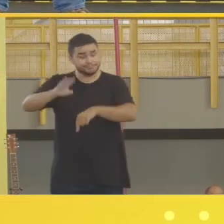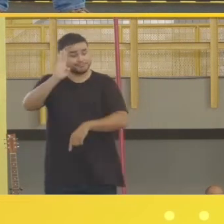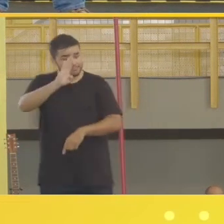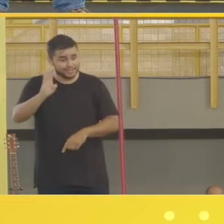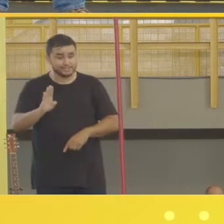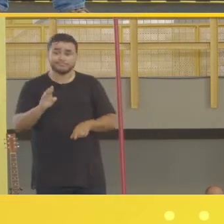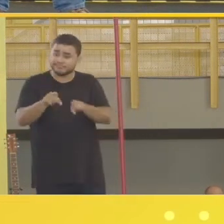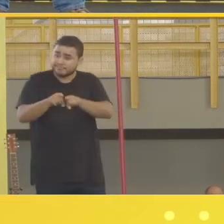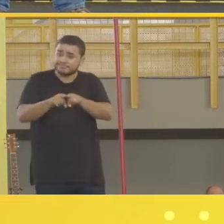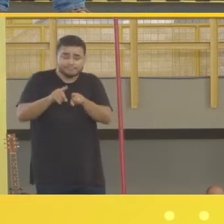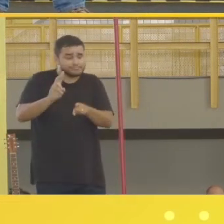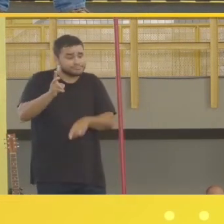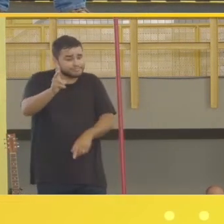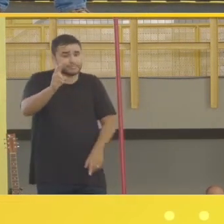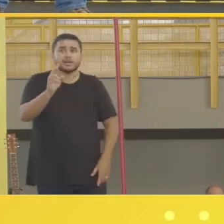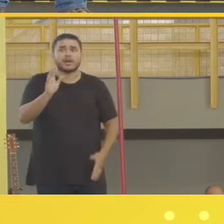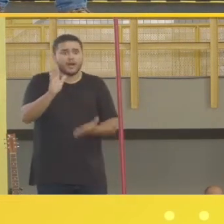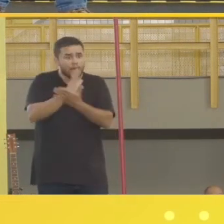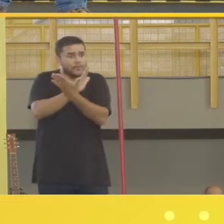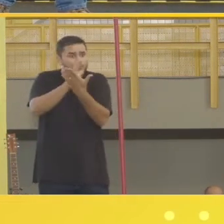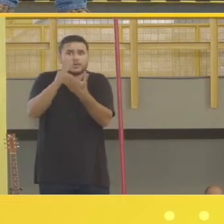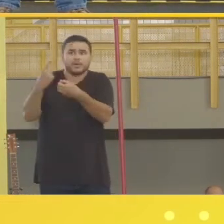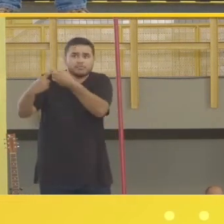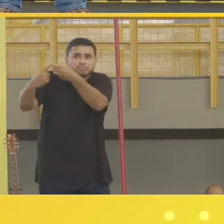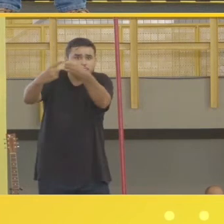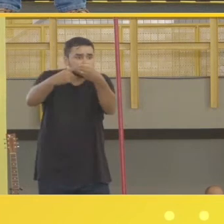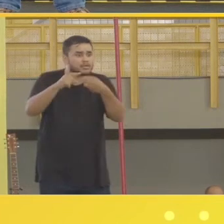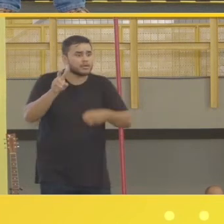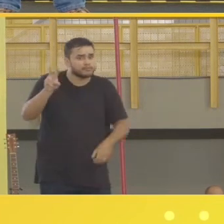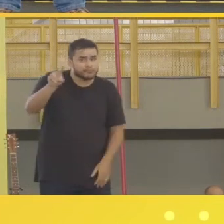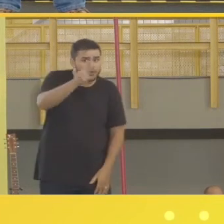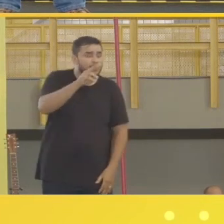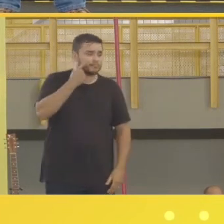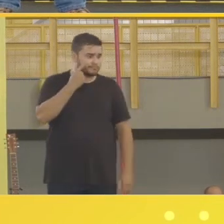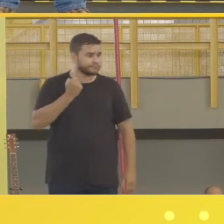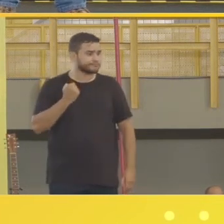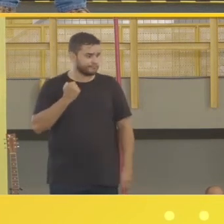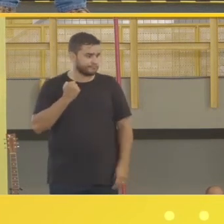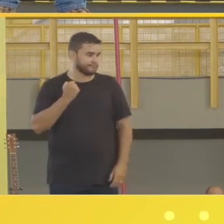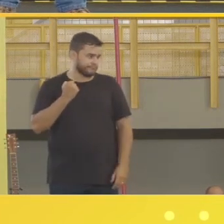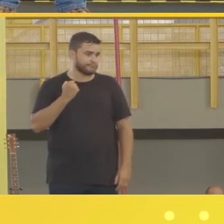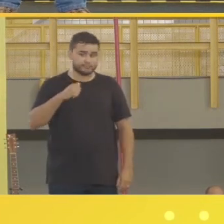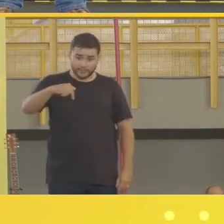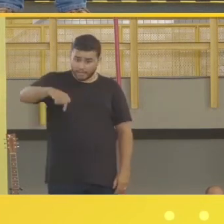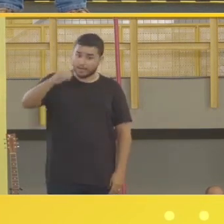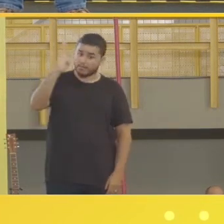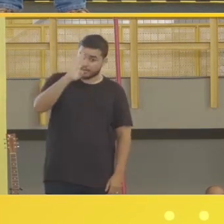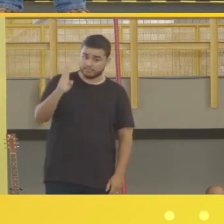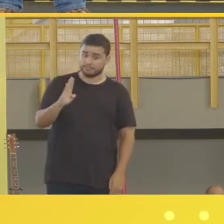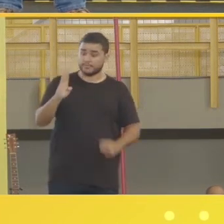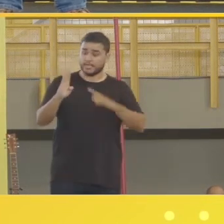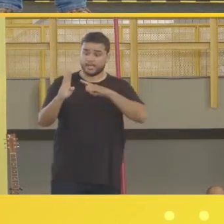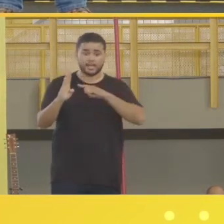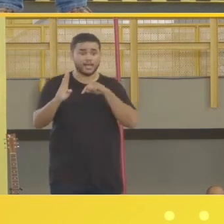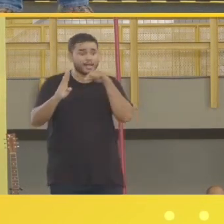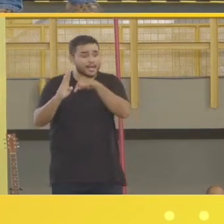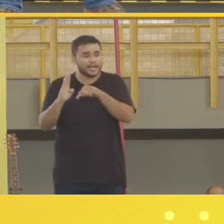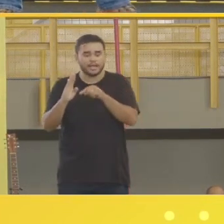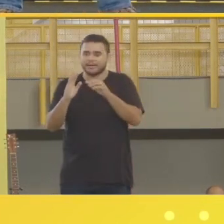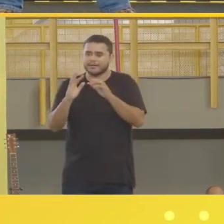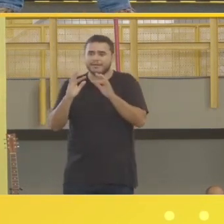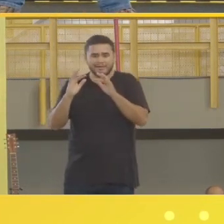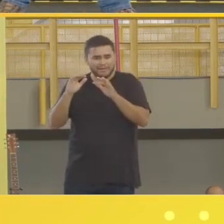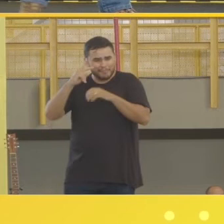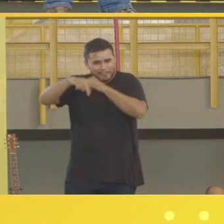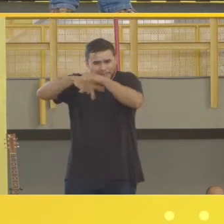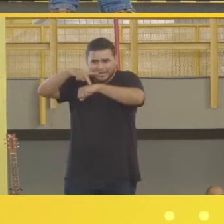destacadamente no Brasil, onde é possível observarmos que, inclusive, que o nosso país é um dos piores países